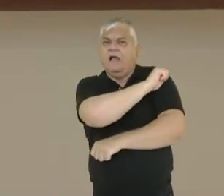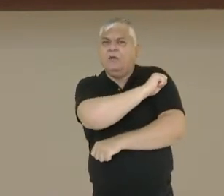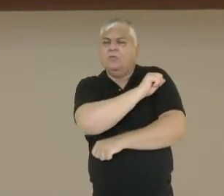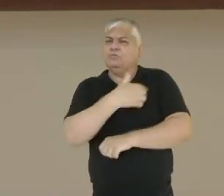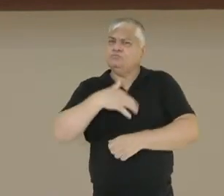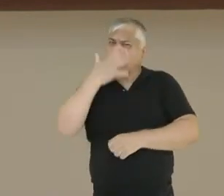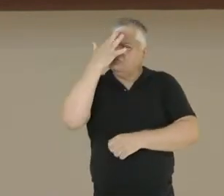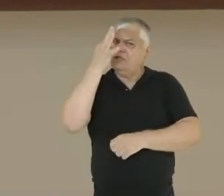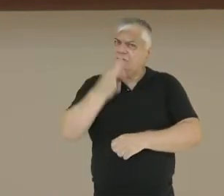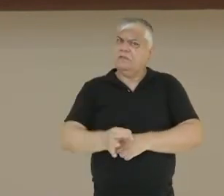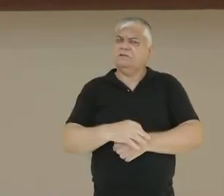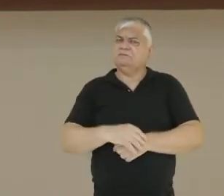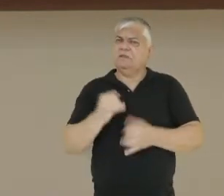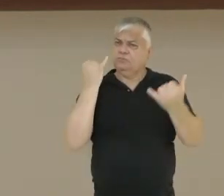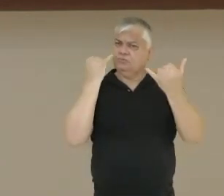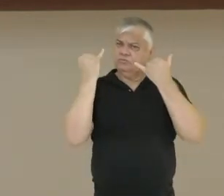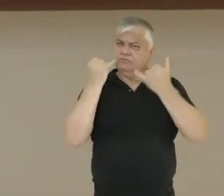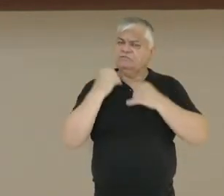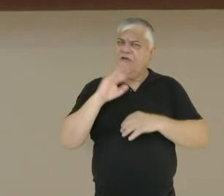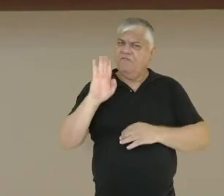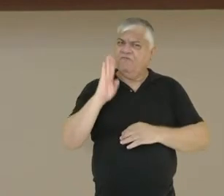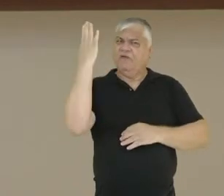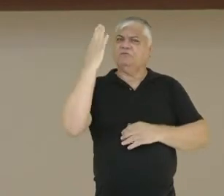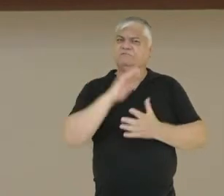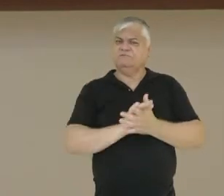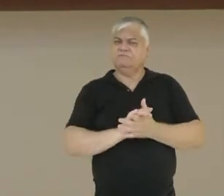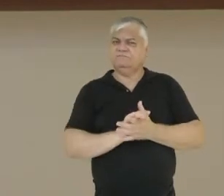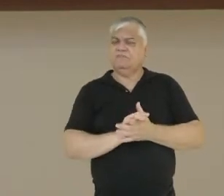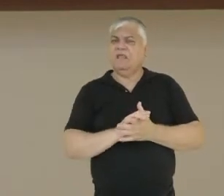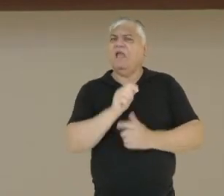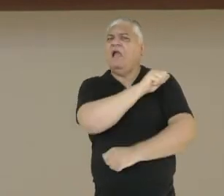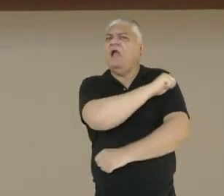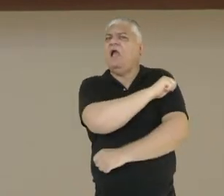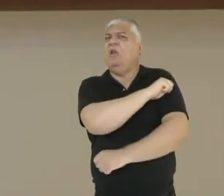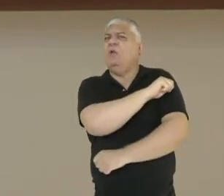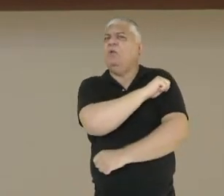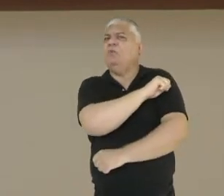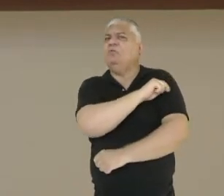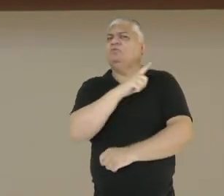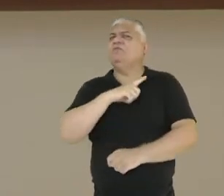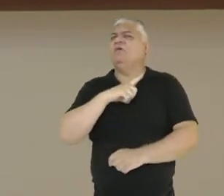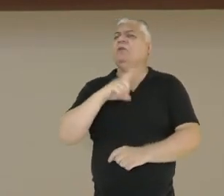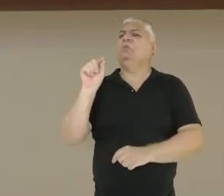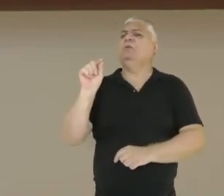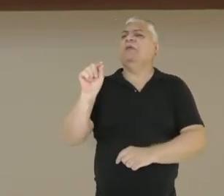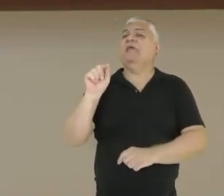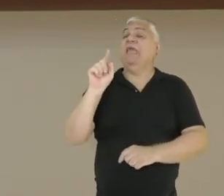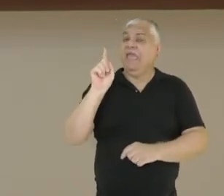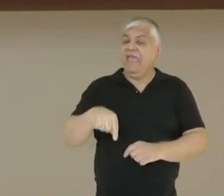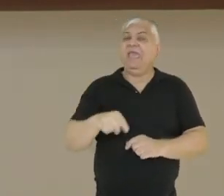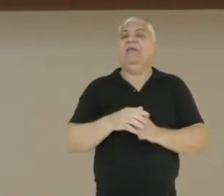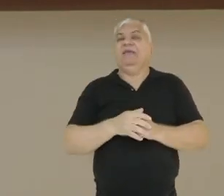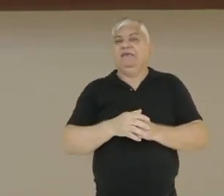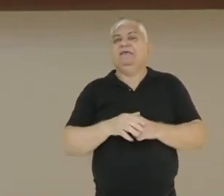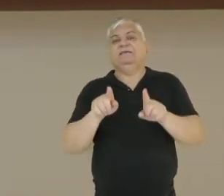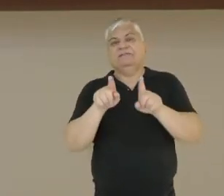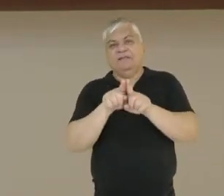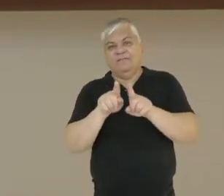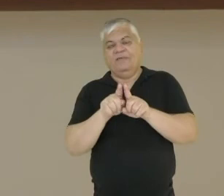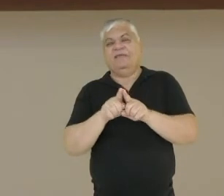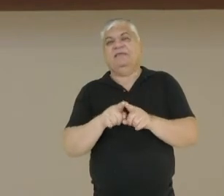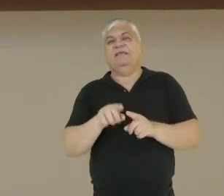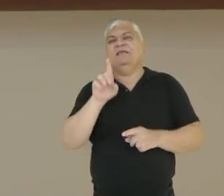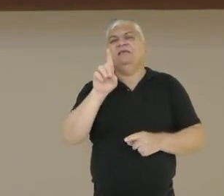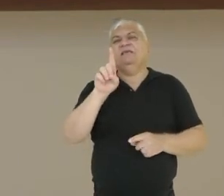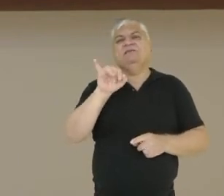de que era uma notícia falsa. Os alunos tiveram certeza disso. Nesse caso, o disso vem acompanhando